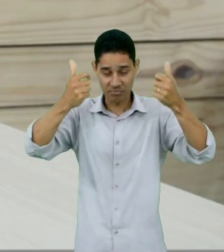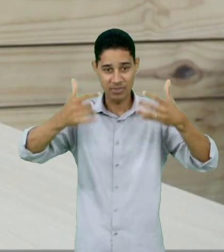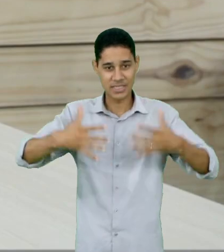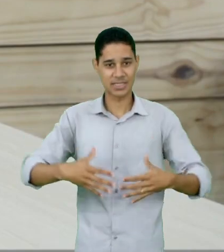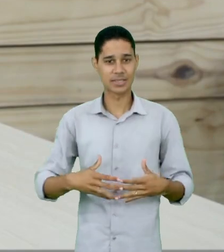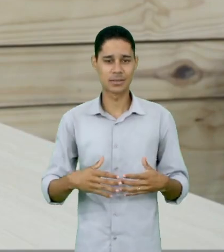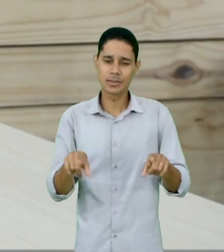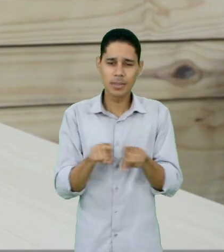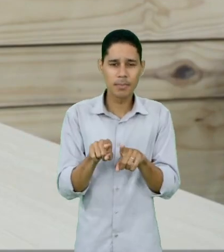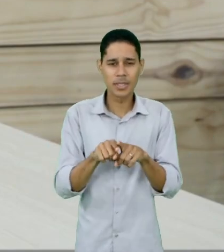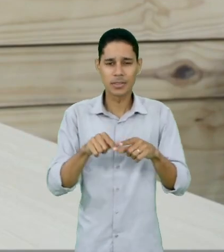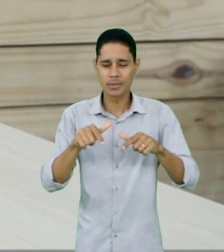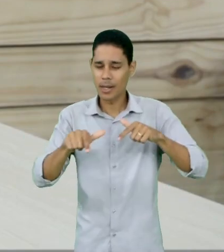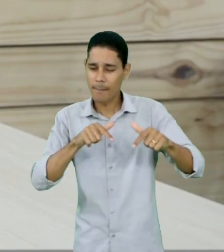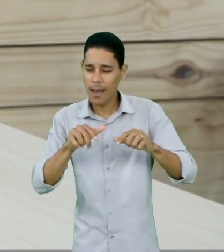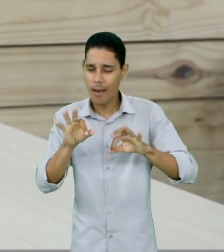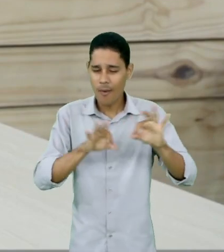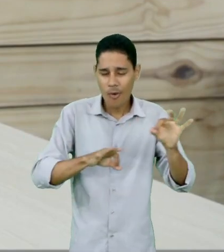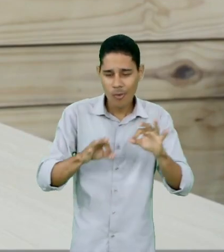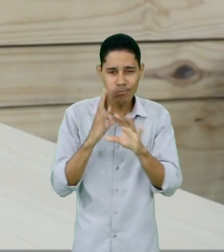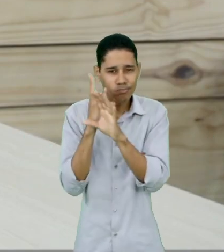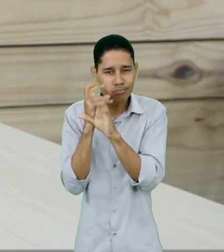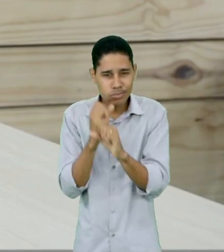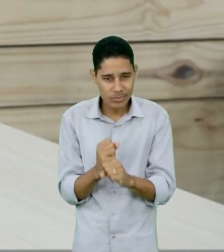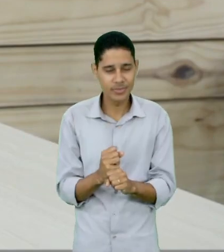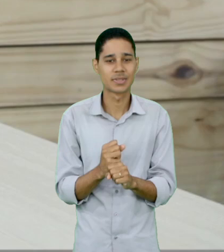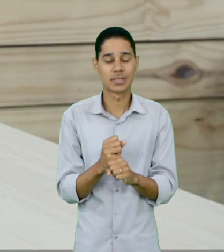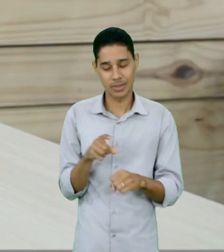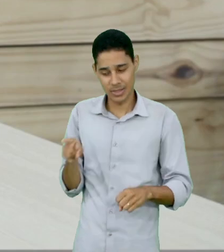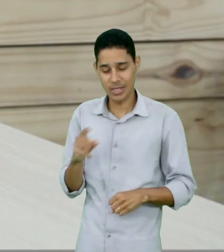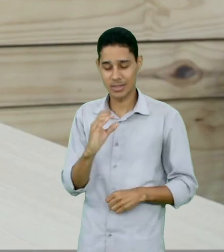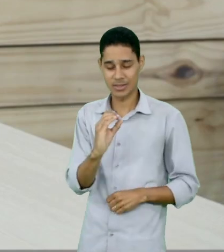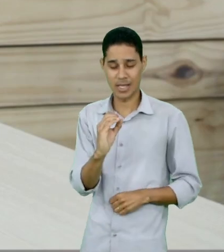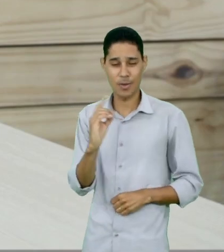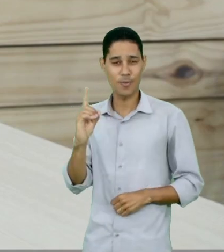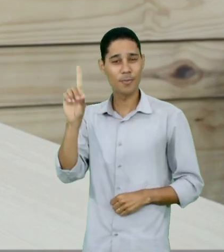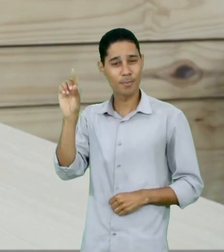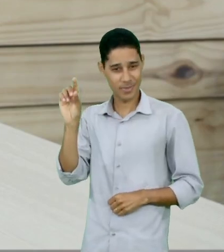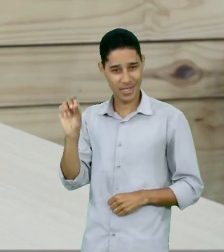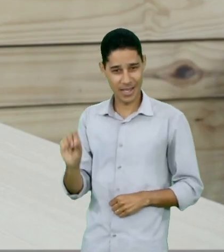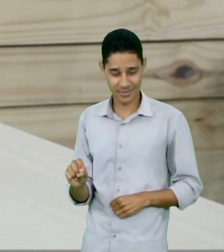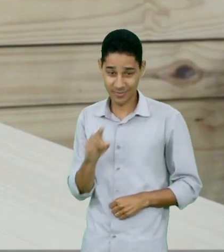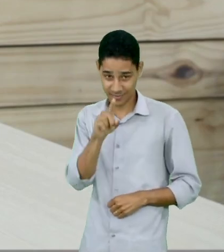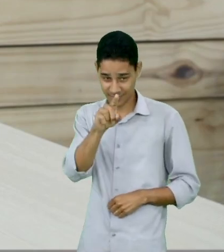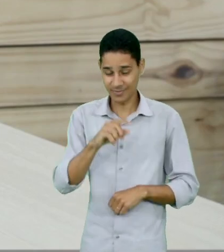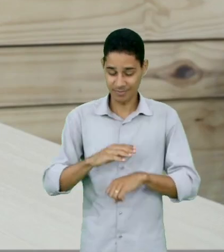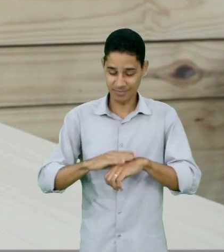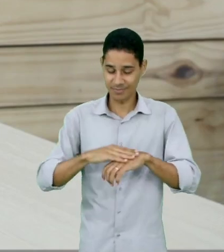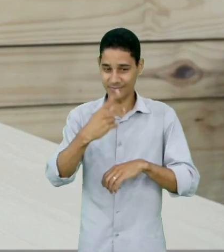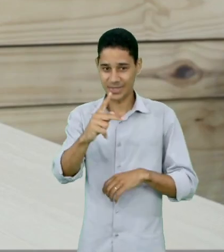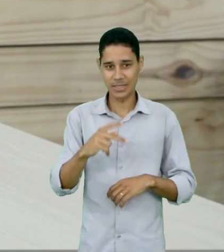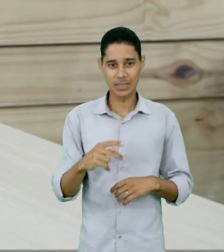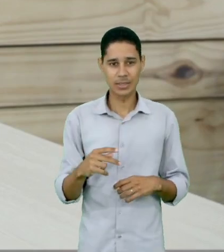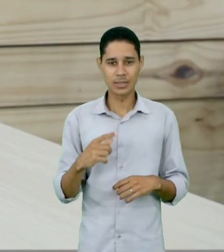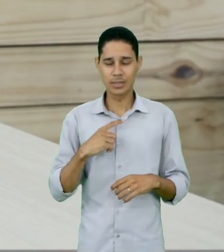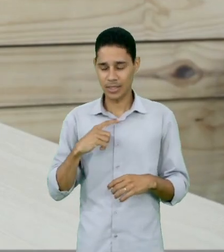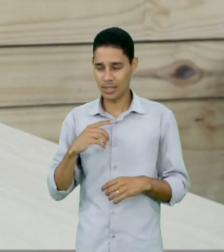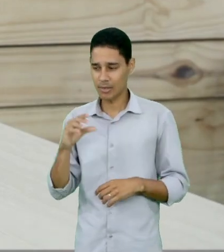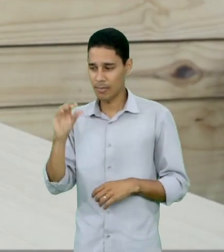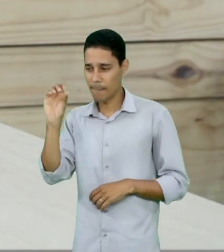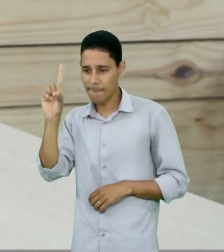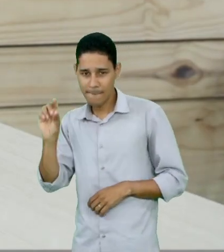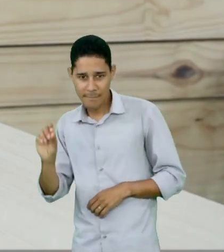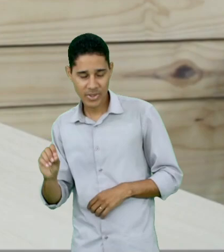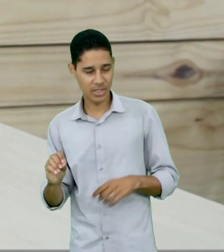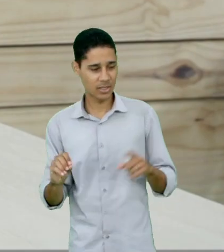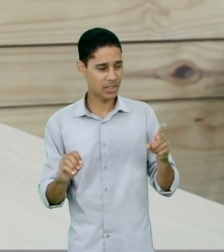trabalhos, algumas continhas com o sistema binário, tá? Existe uma correlação entre o sistema binário e o sistema decimal